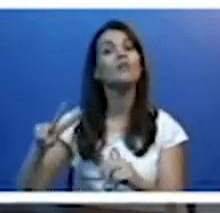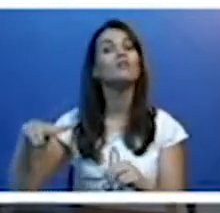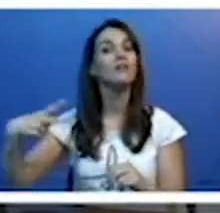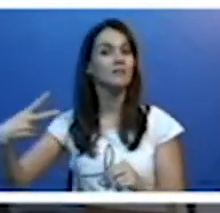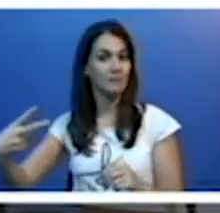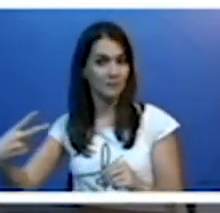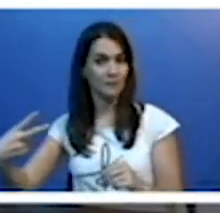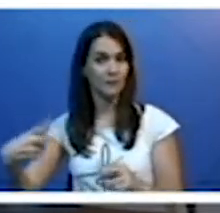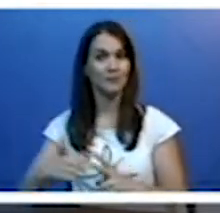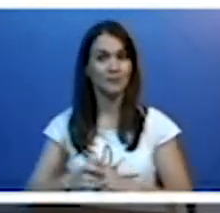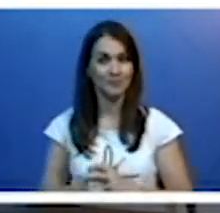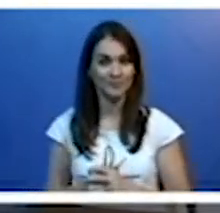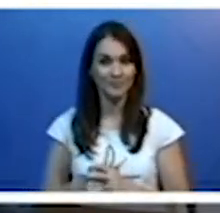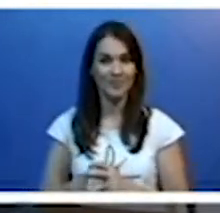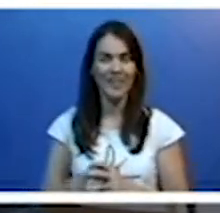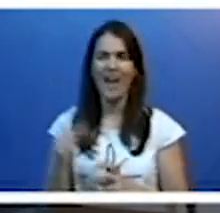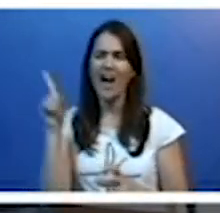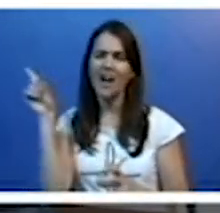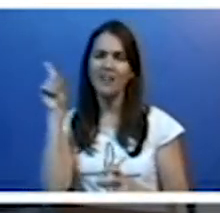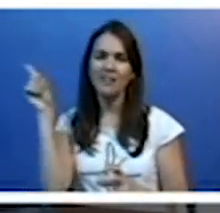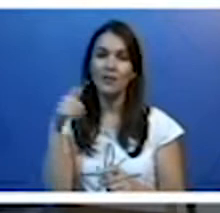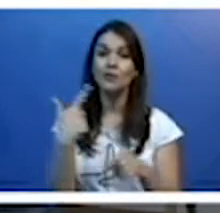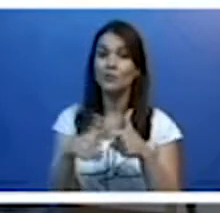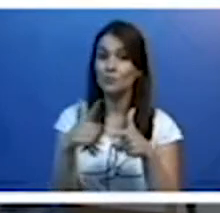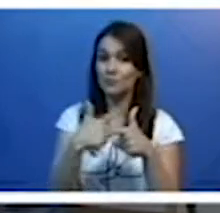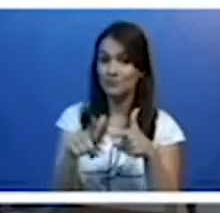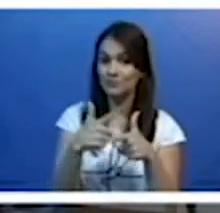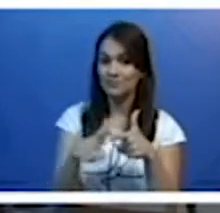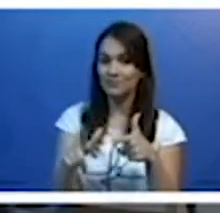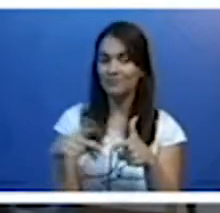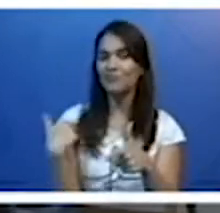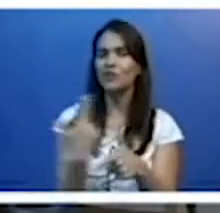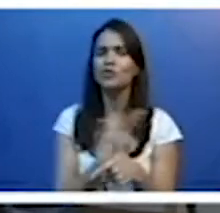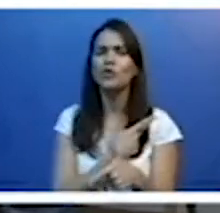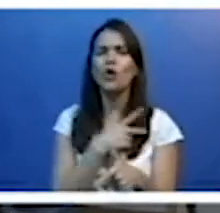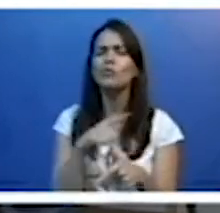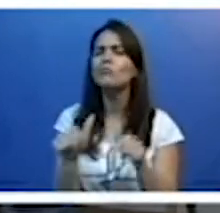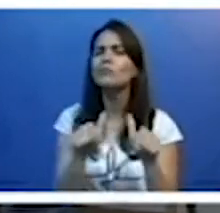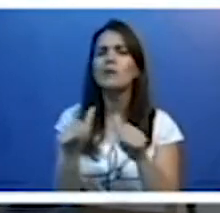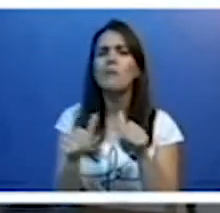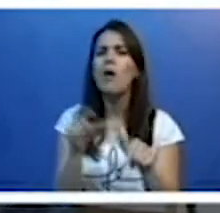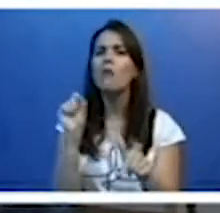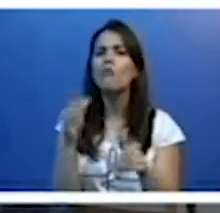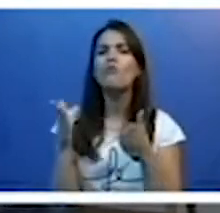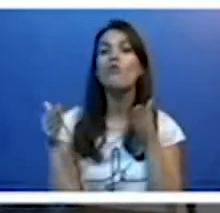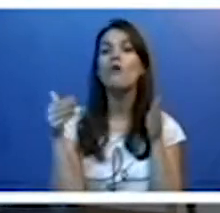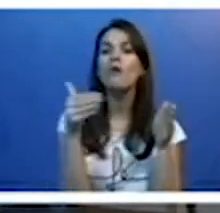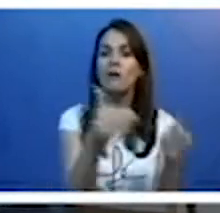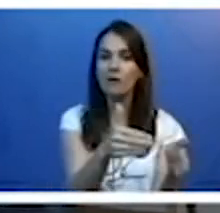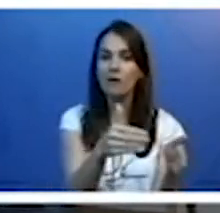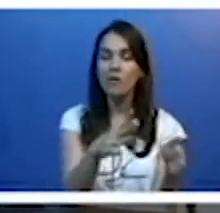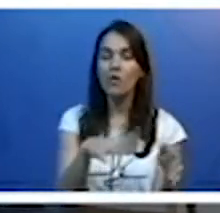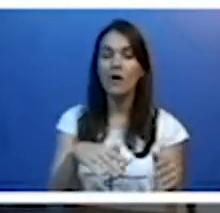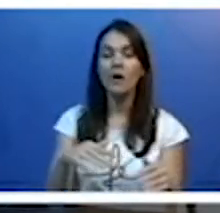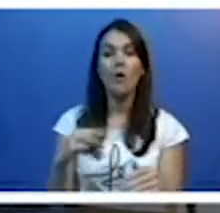proporcionais. Aqui nos nossos problemas, a gente vai trabalhar apenas com